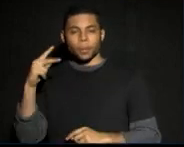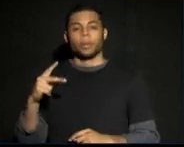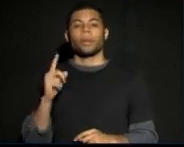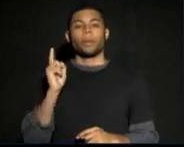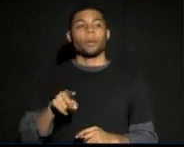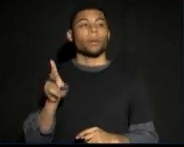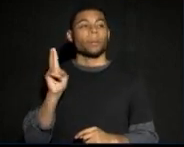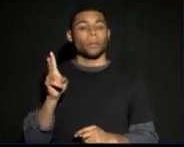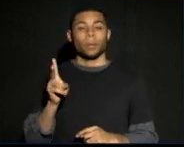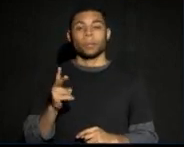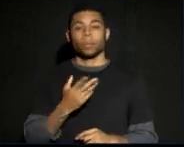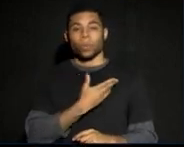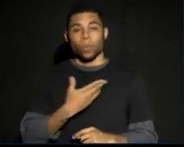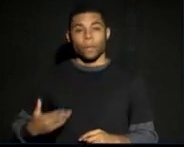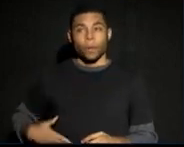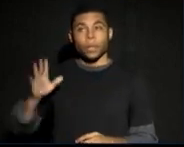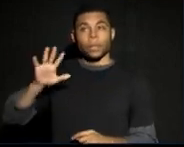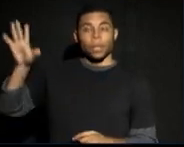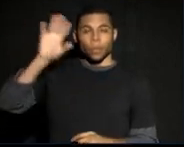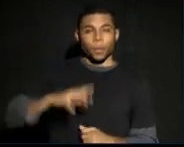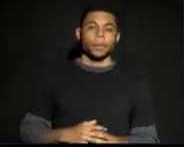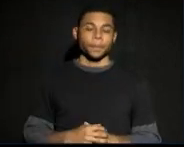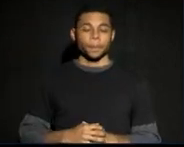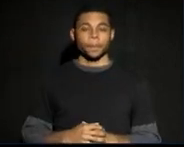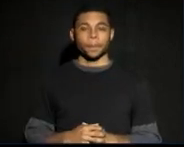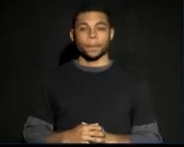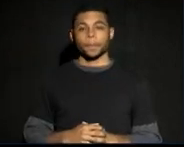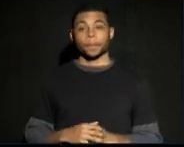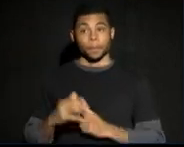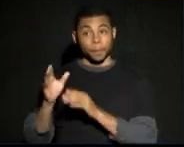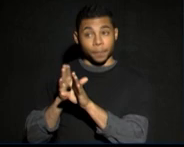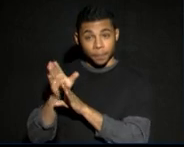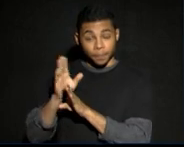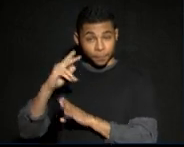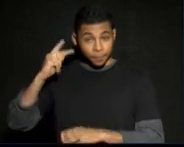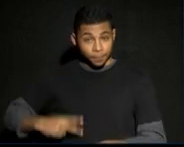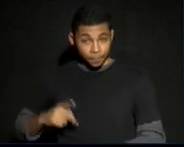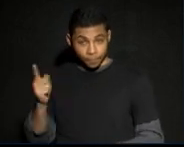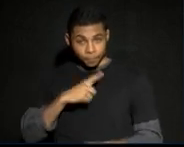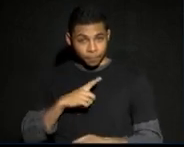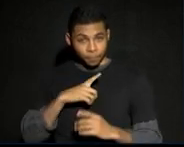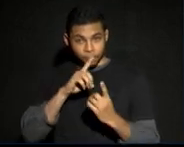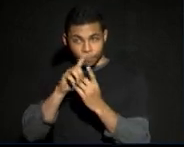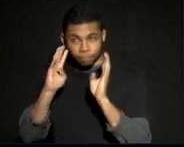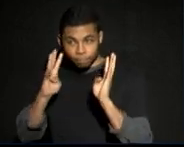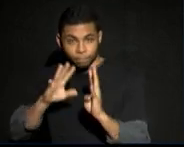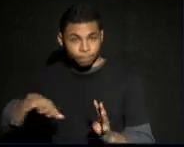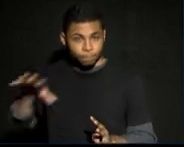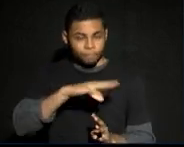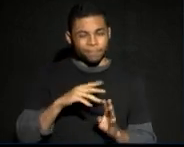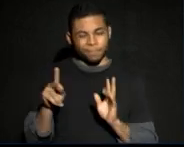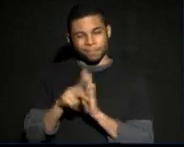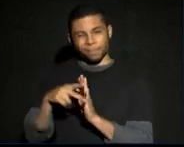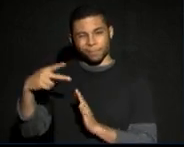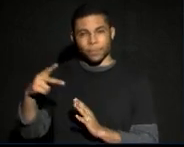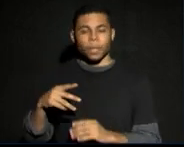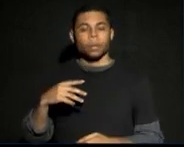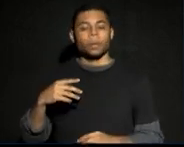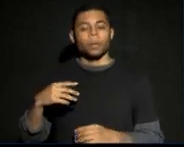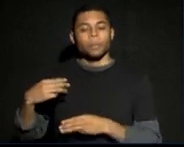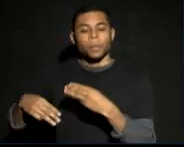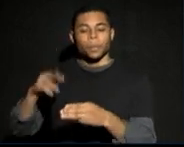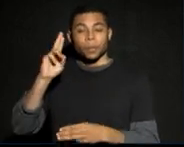carteira dela foi ordenado com governos estaduais E aí por ontem orientação do presidente que tinha que atender todo mundo suportado pelo Ministro